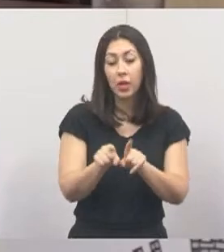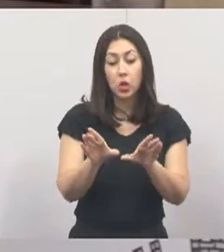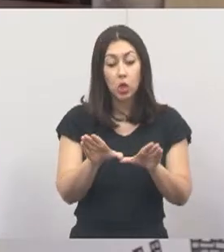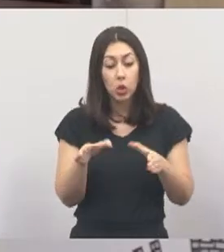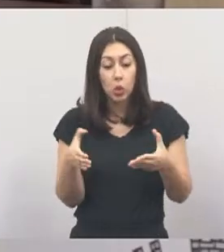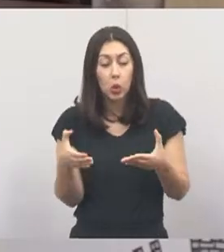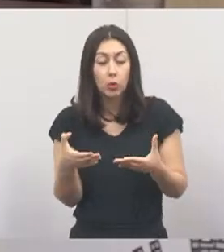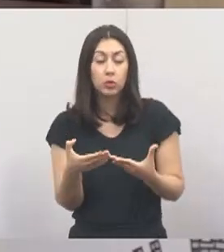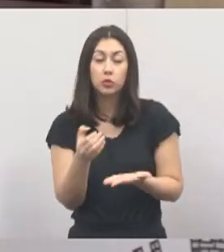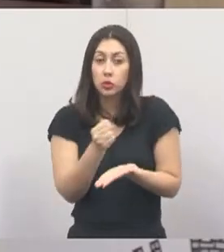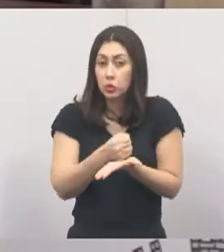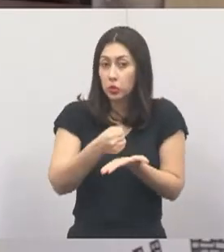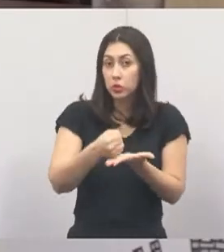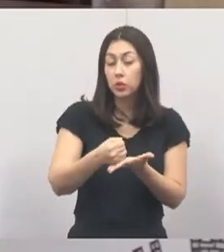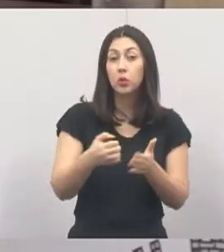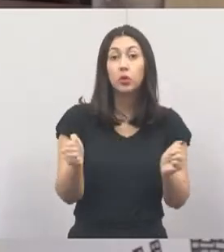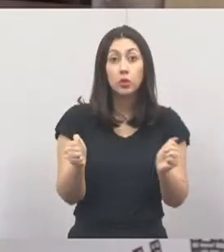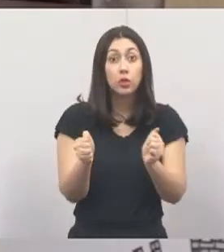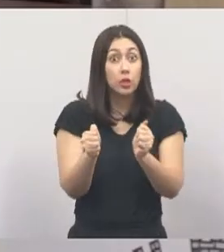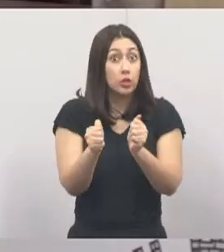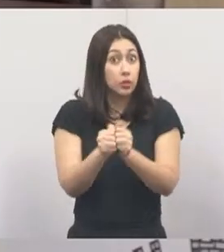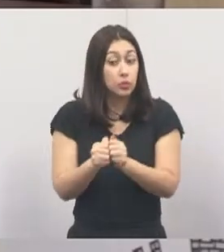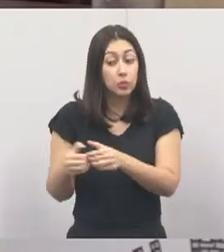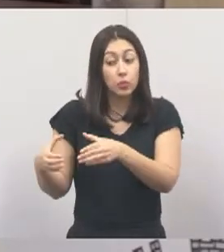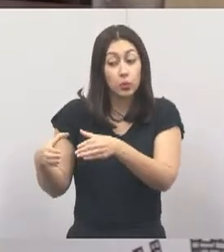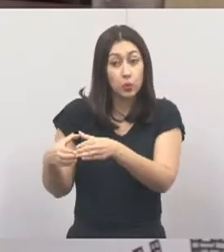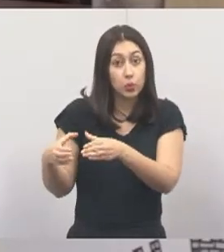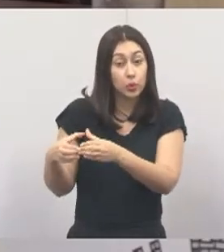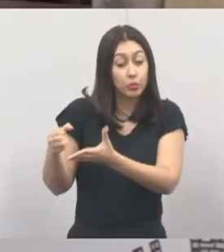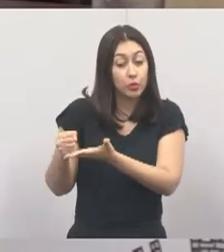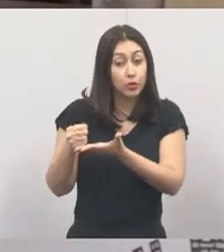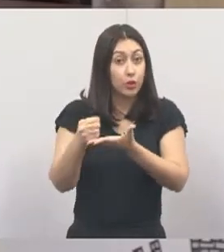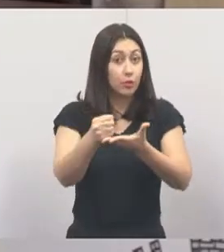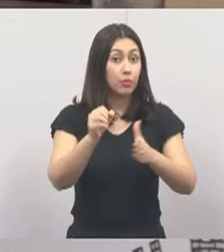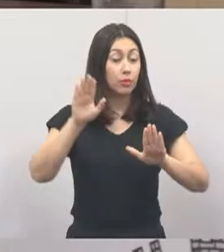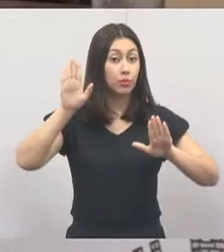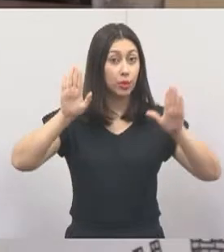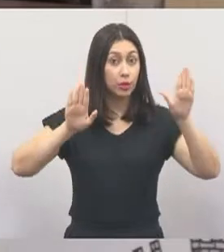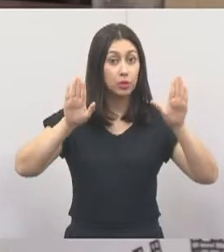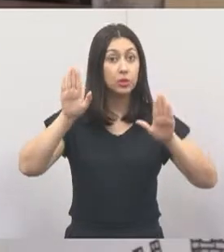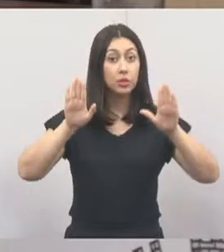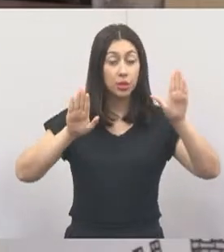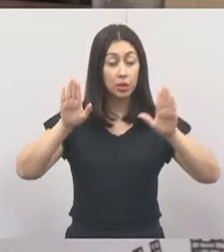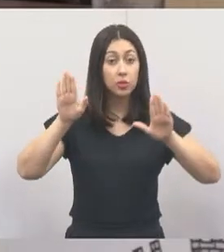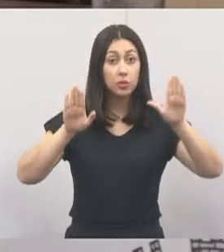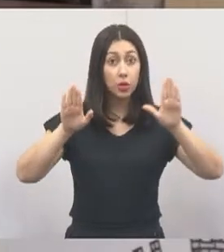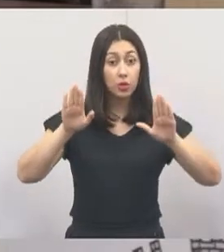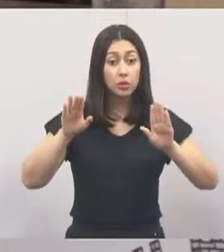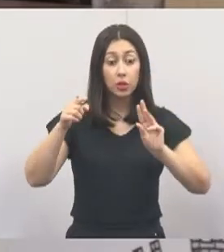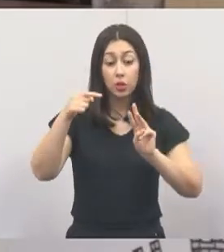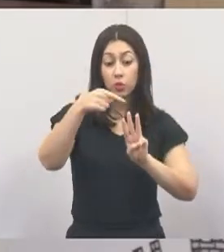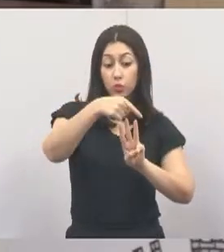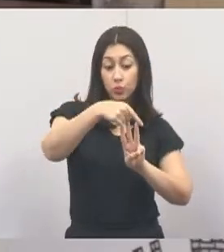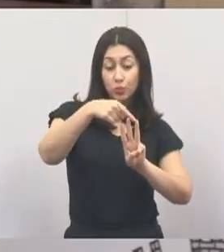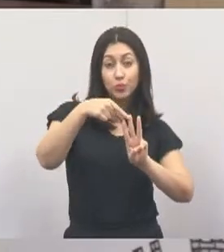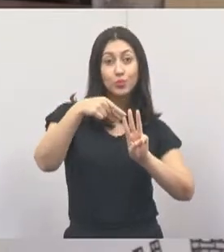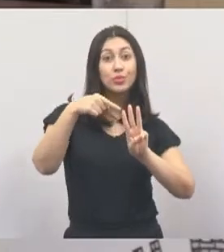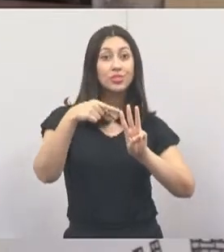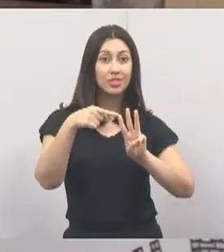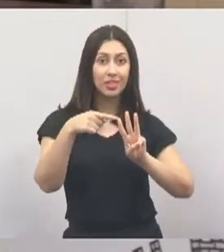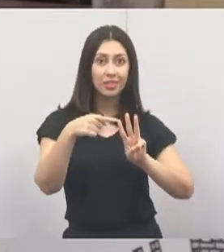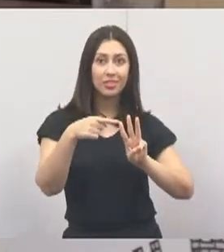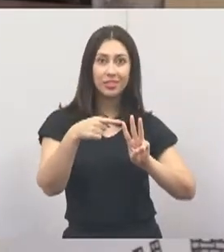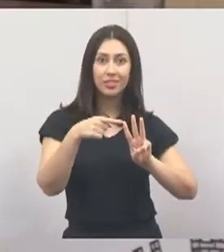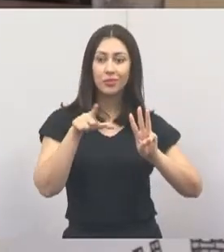contratação, que juntamente com a de equipe de apoio das licitações, terão atribuições e requisitos